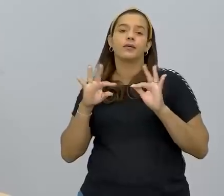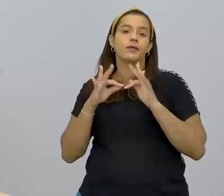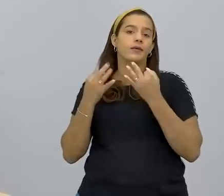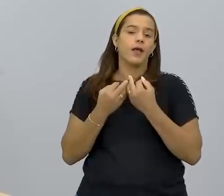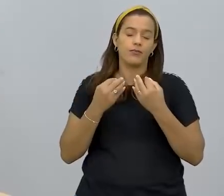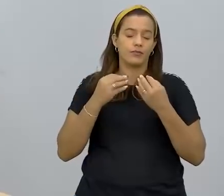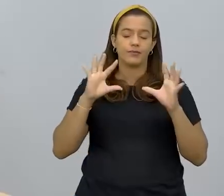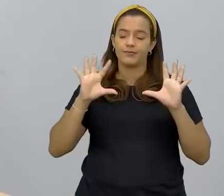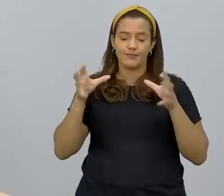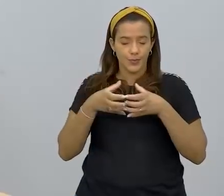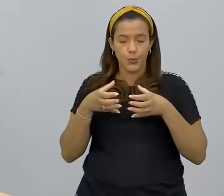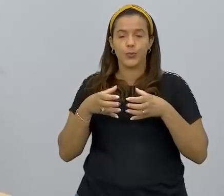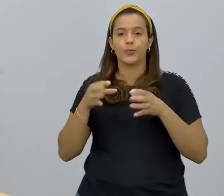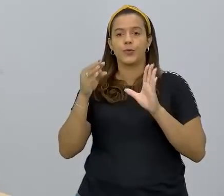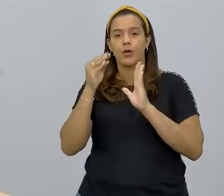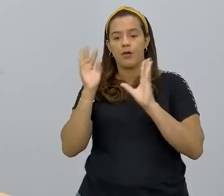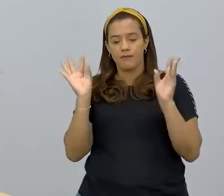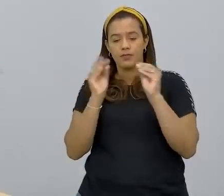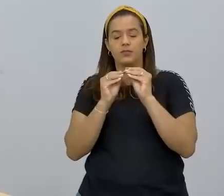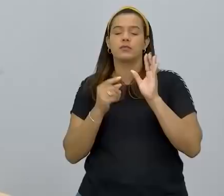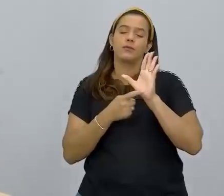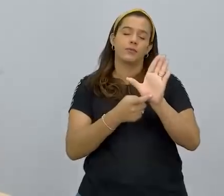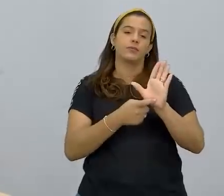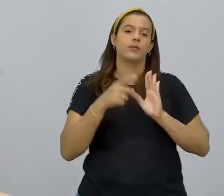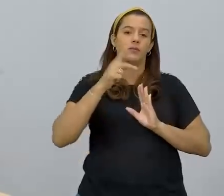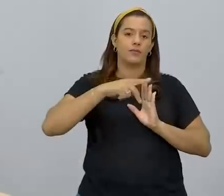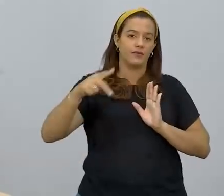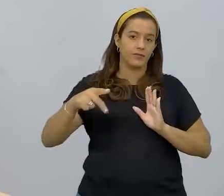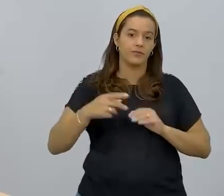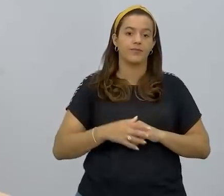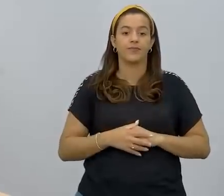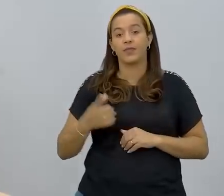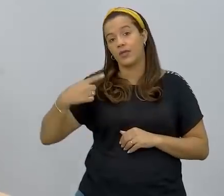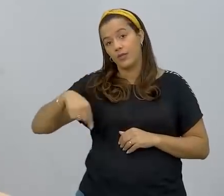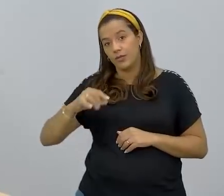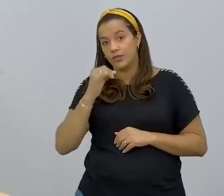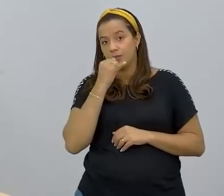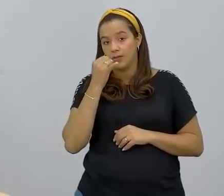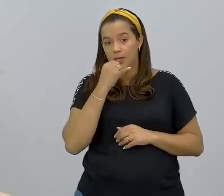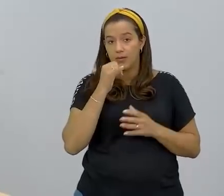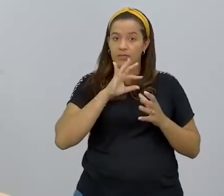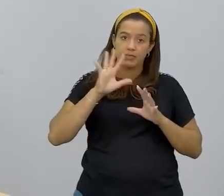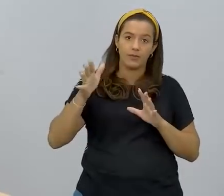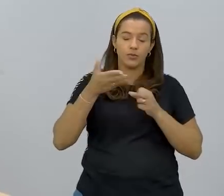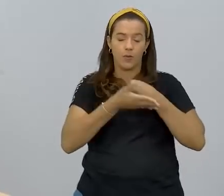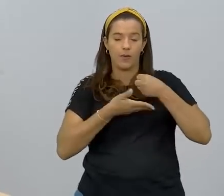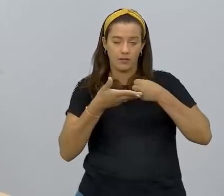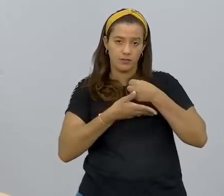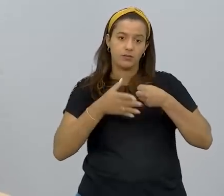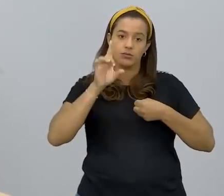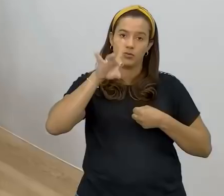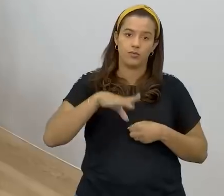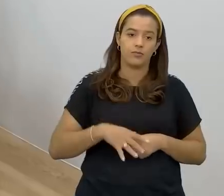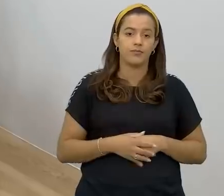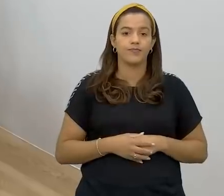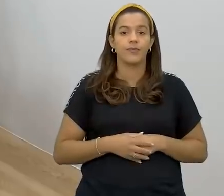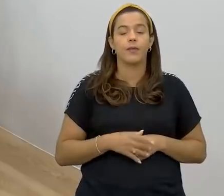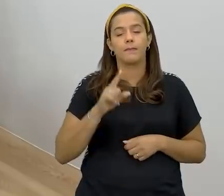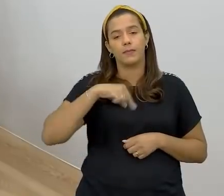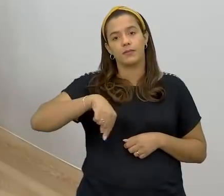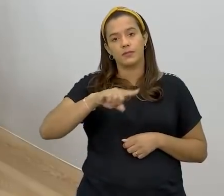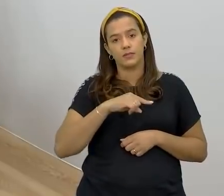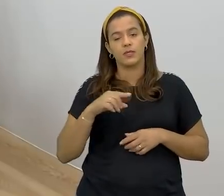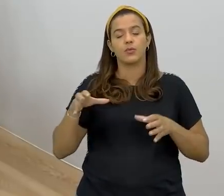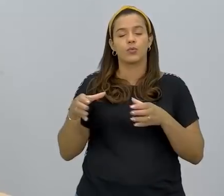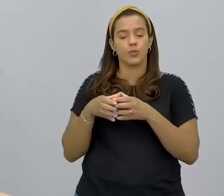de apresentar essa síntese para o professor. Claro que eu estou dando exemplos um pouco mais genéricos, né, Gi? Mas a metodologia